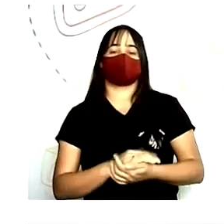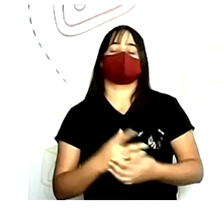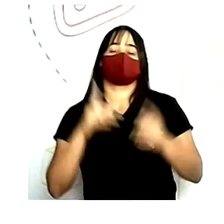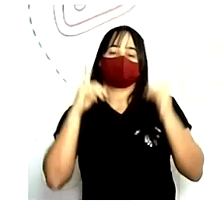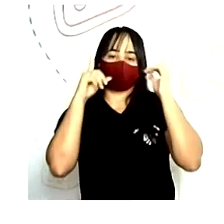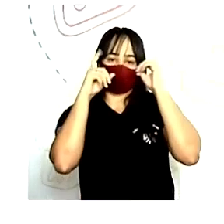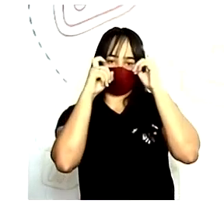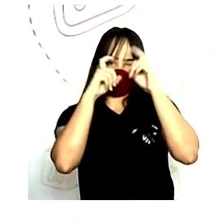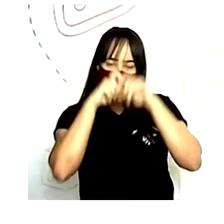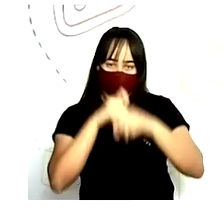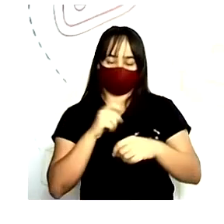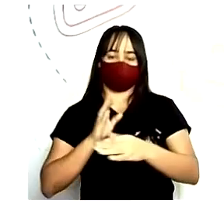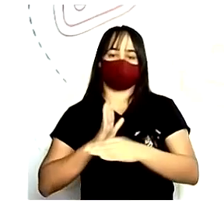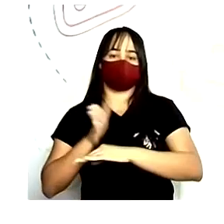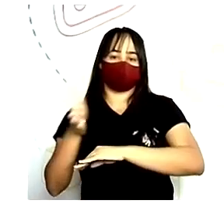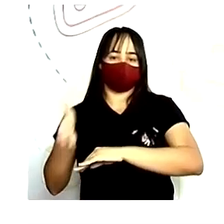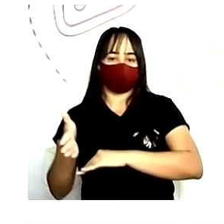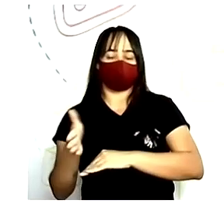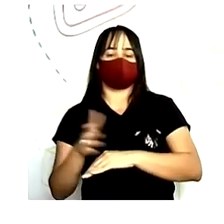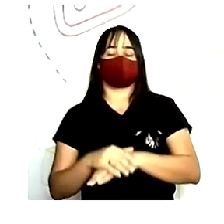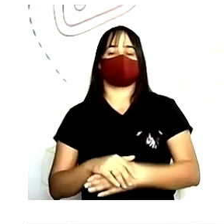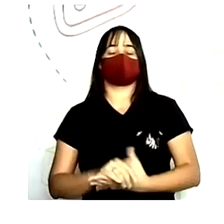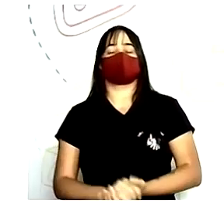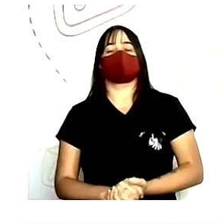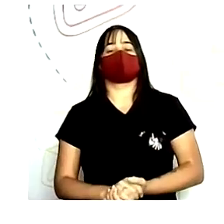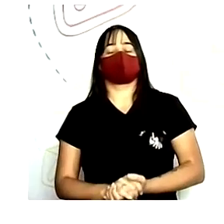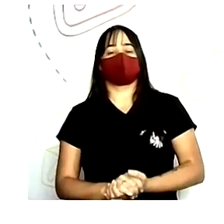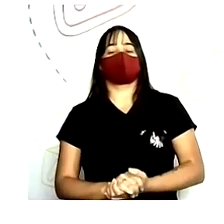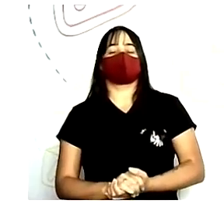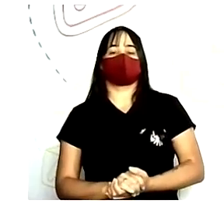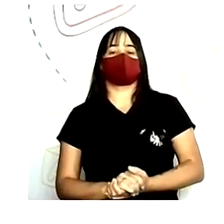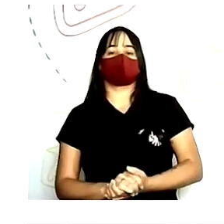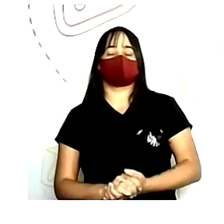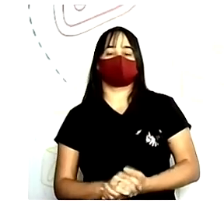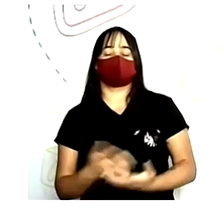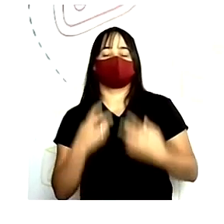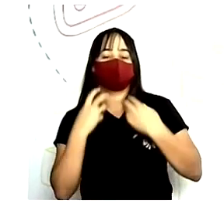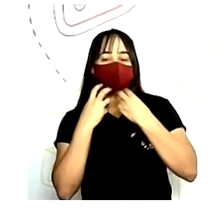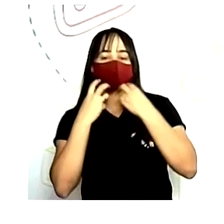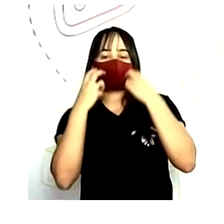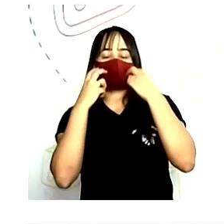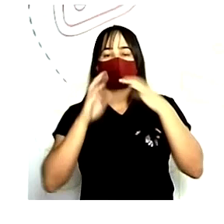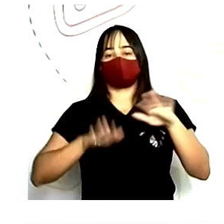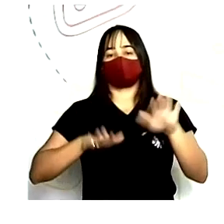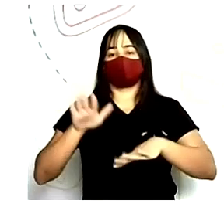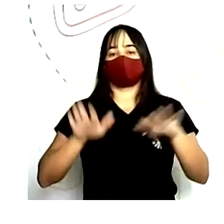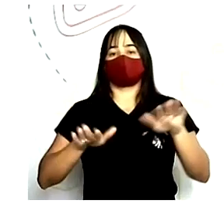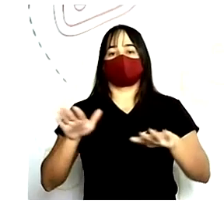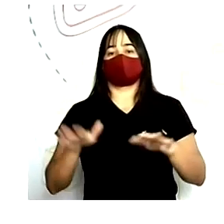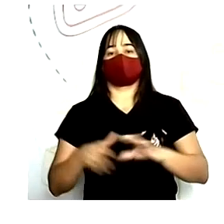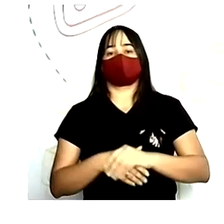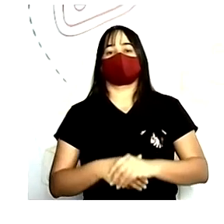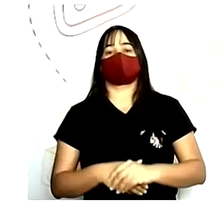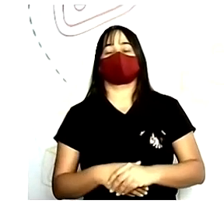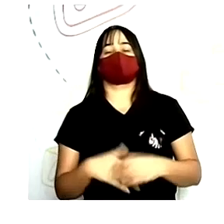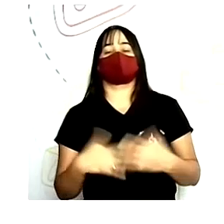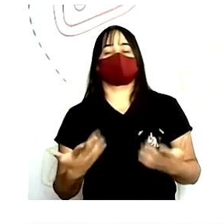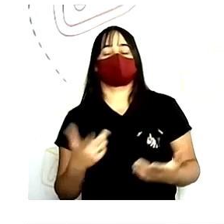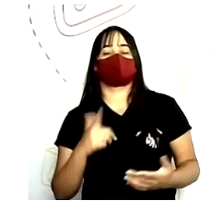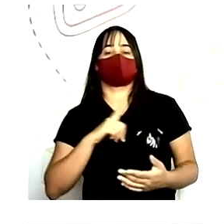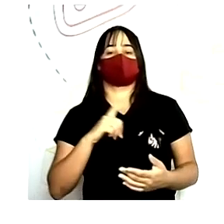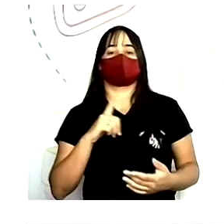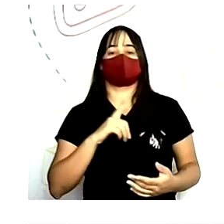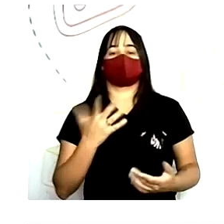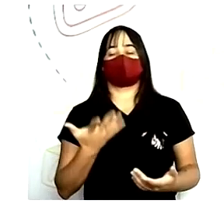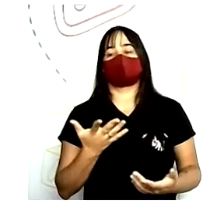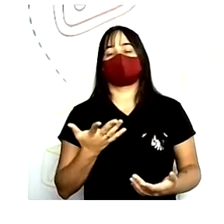dificultar no acesso dela a esse método, o que? A sua própria vergonha. Às vezes até para vai que tem um conhecido ali naquela farmácia e vai